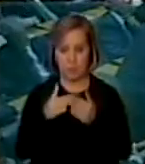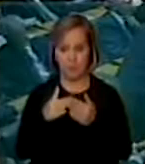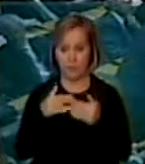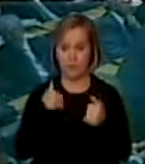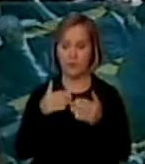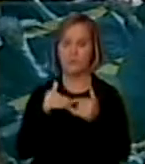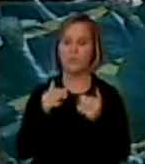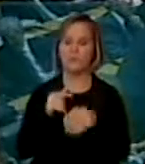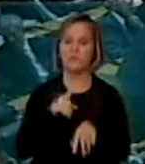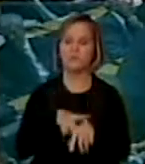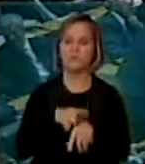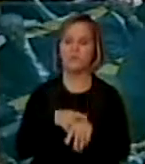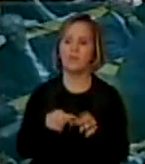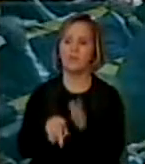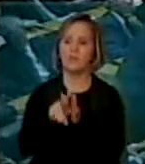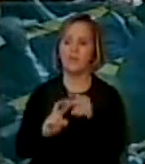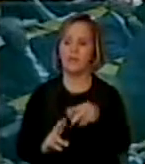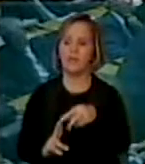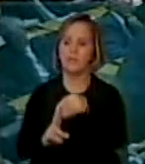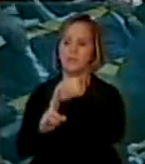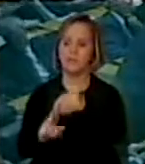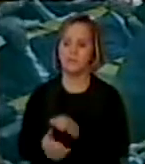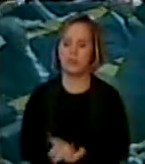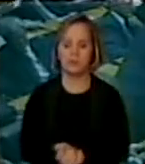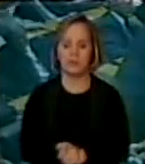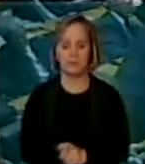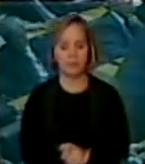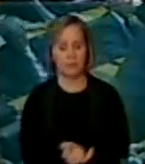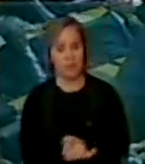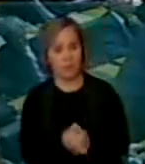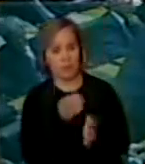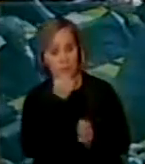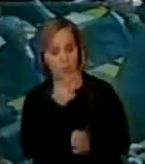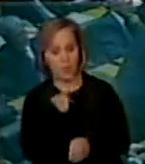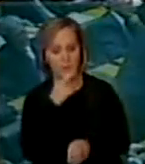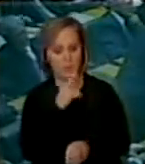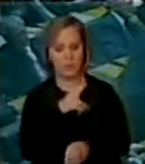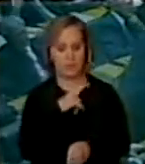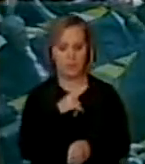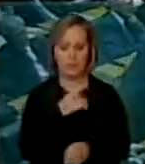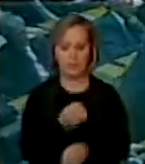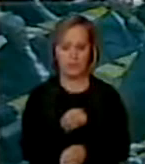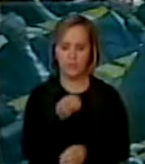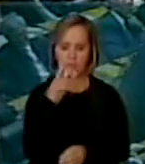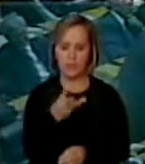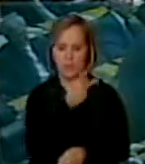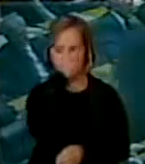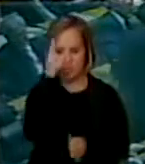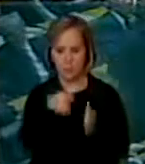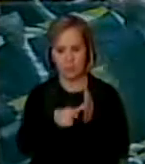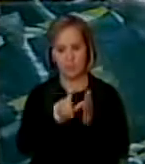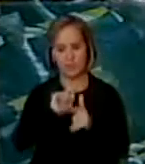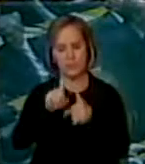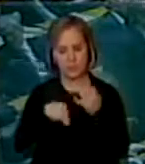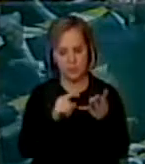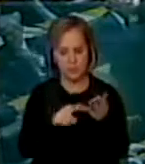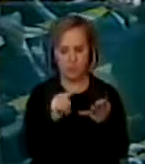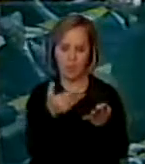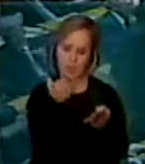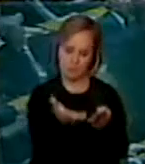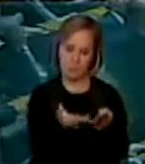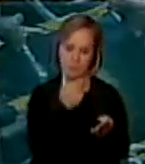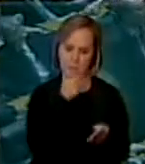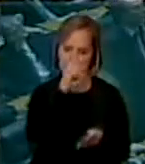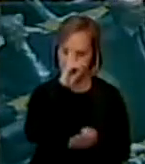tem o deputado Vinícius Carvalho que vai falar pelo PT do B, depois o deputado Ivan Valente, em seguida a Vossa Excelência. Em